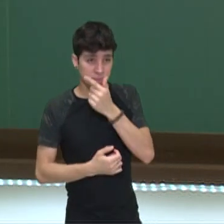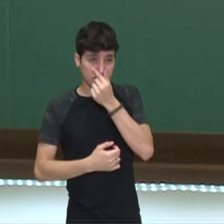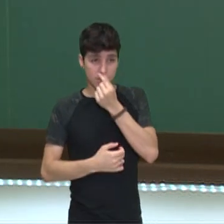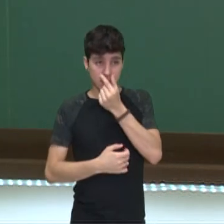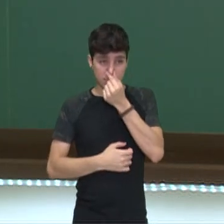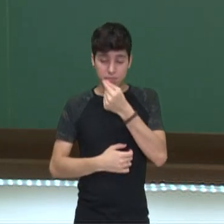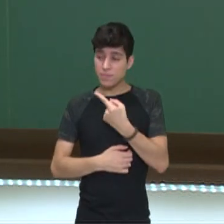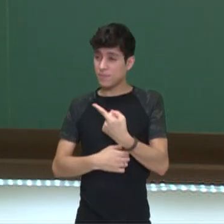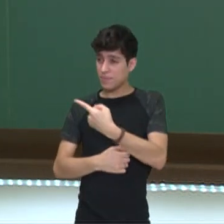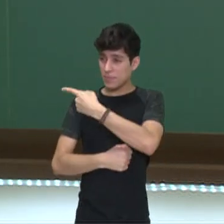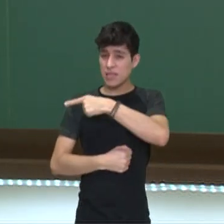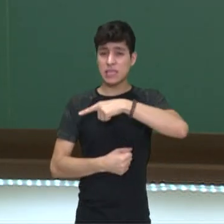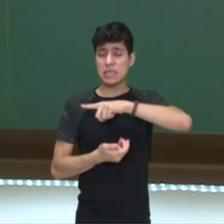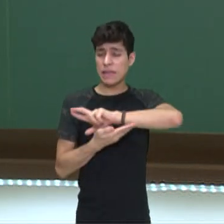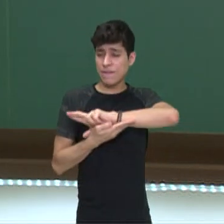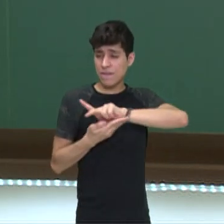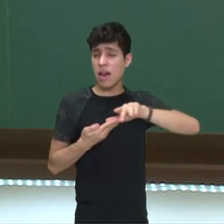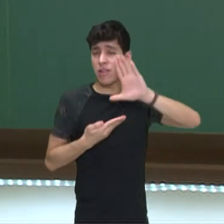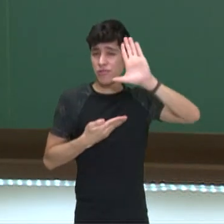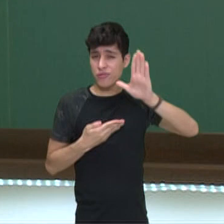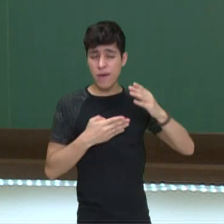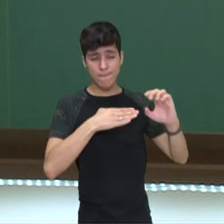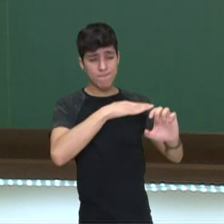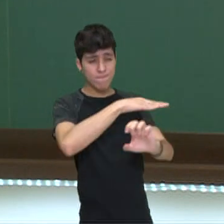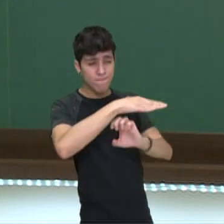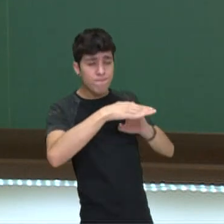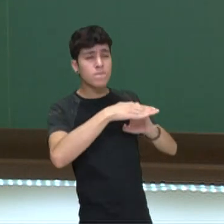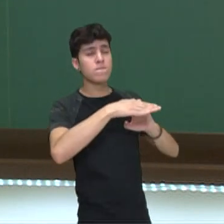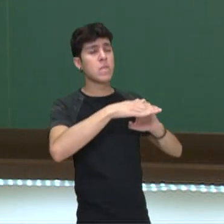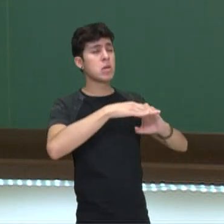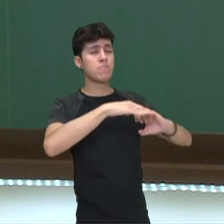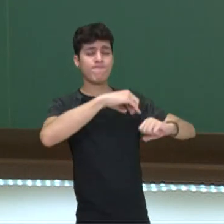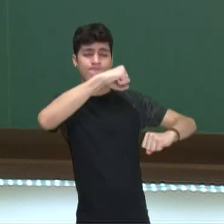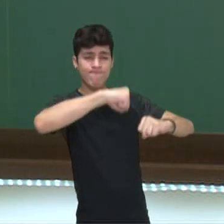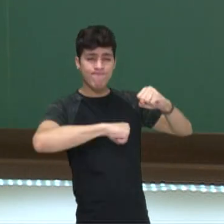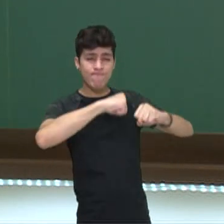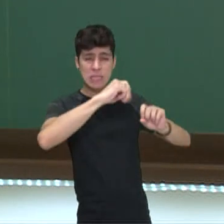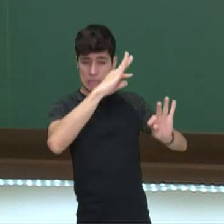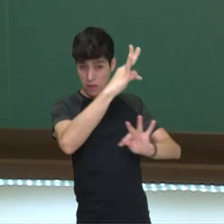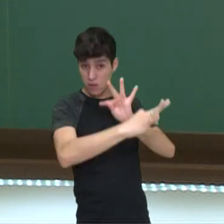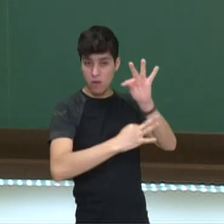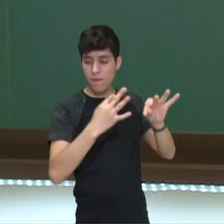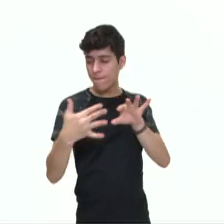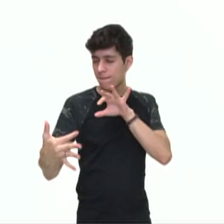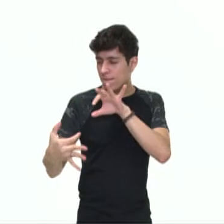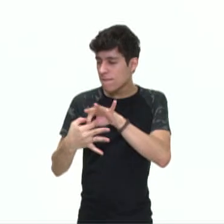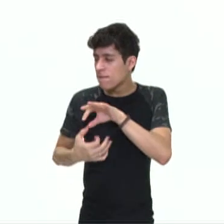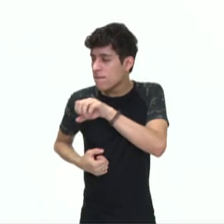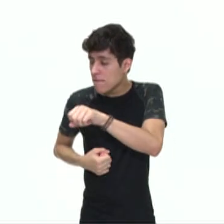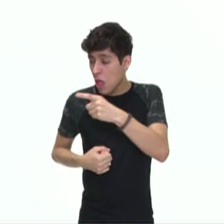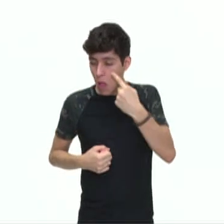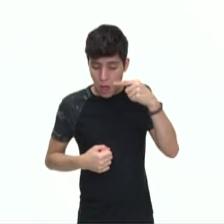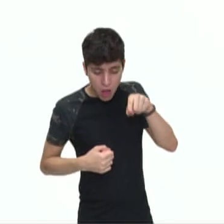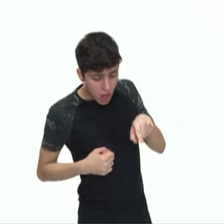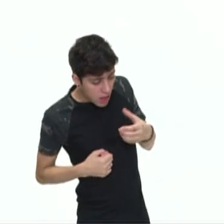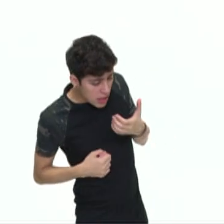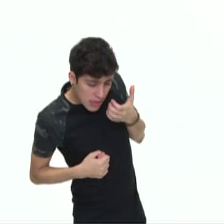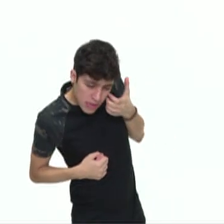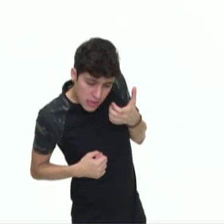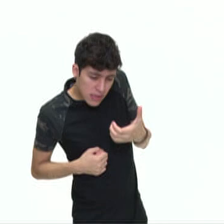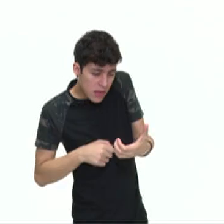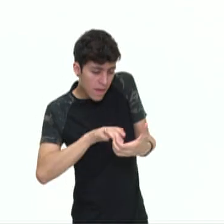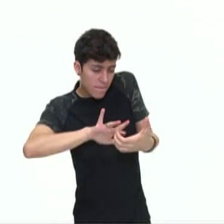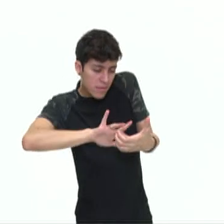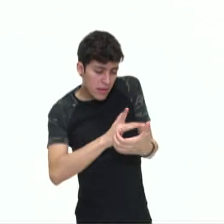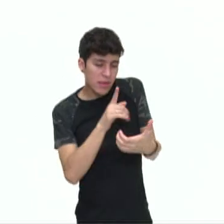tem várias empresas, né, de tecnologia, elas já têm protótipos do chamado celular de grafeno.